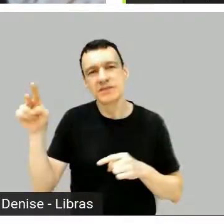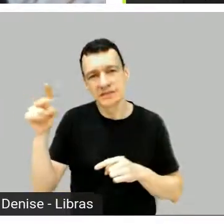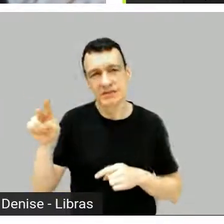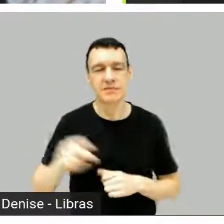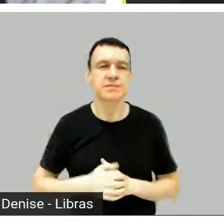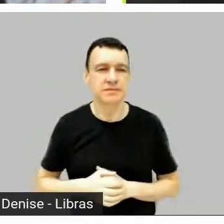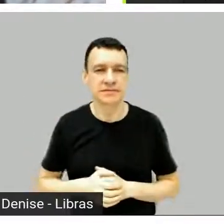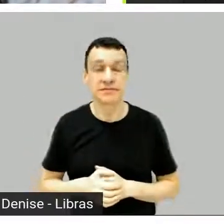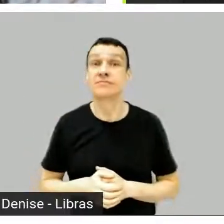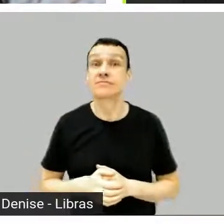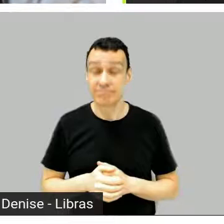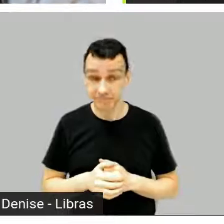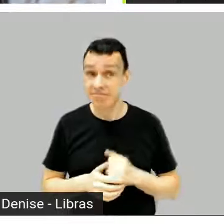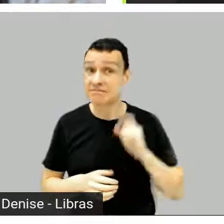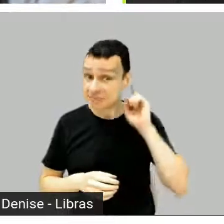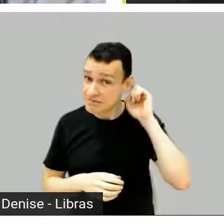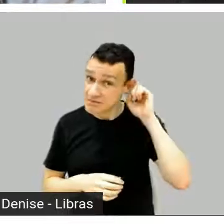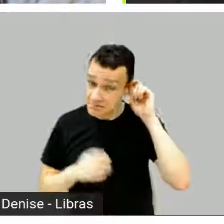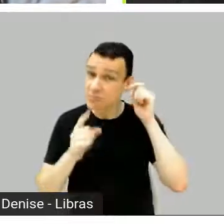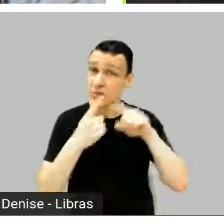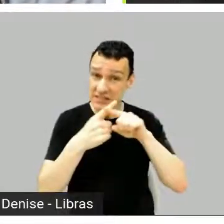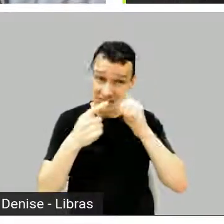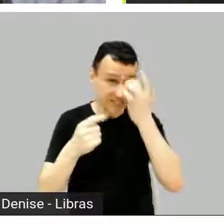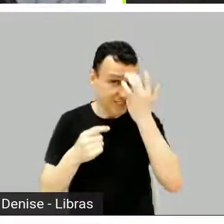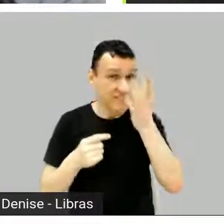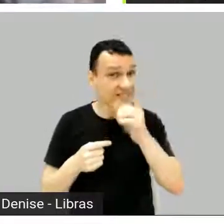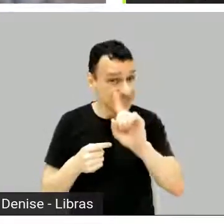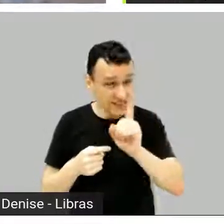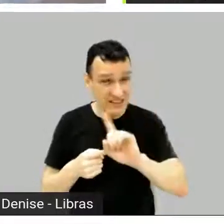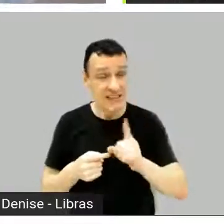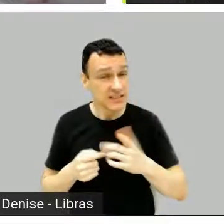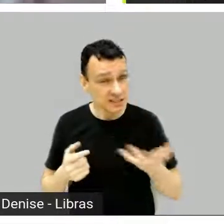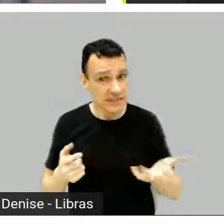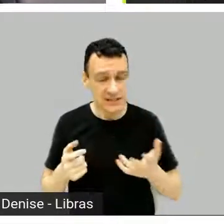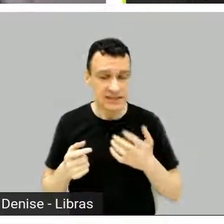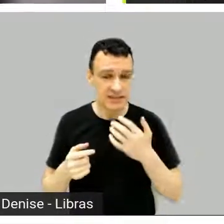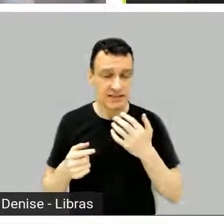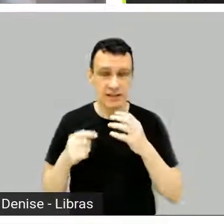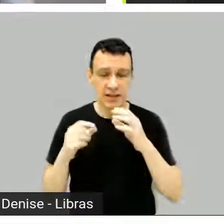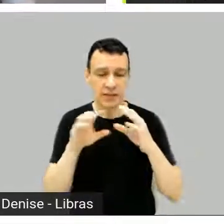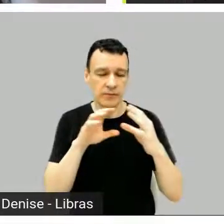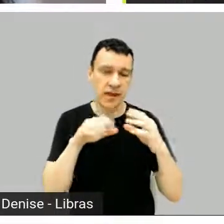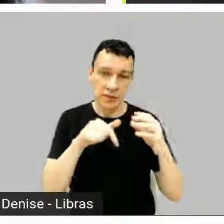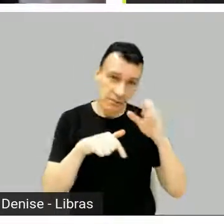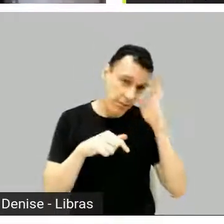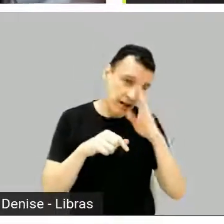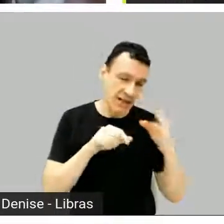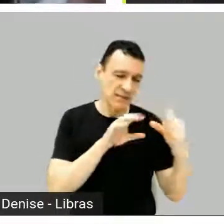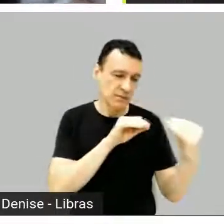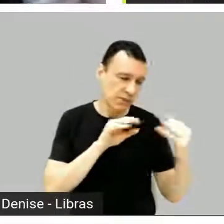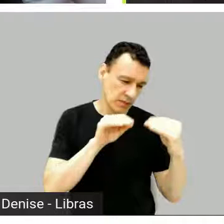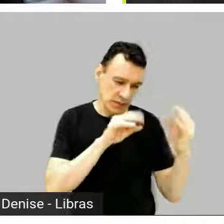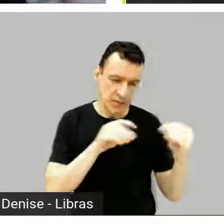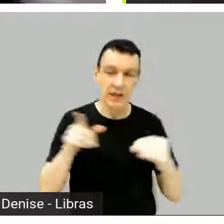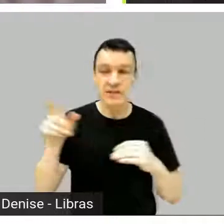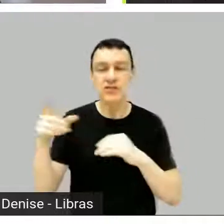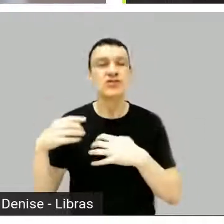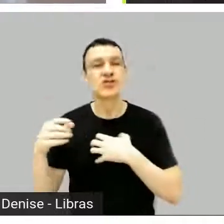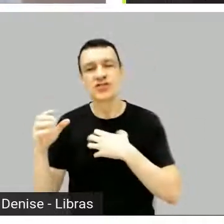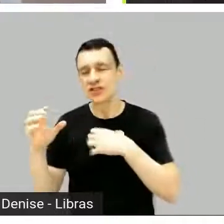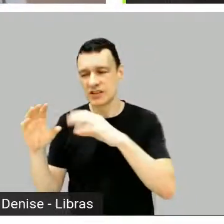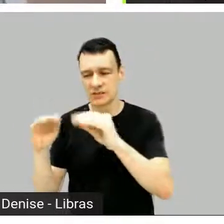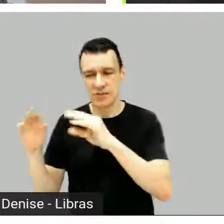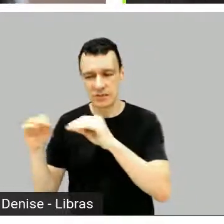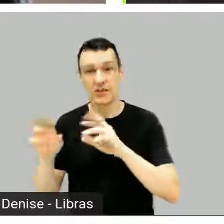uma tretinha, né? Sim, com certeza. Com certeza. Por mais que você fale, ah, é a língua, mas é, muda, né? Muda